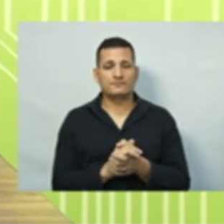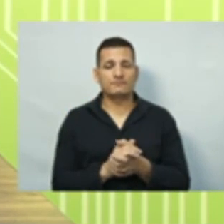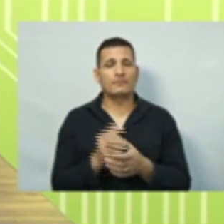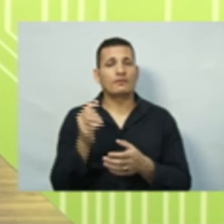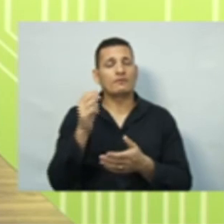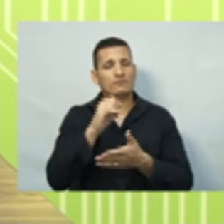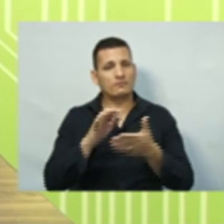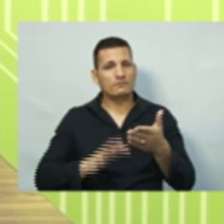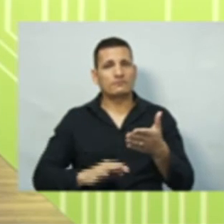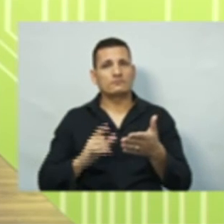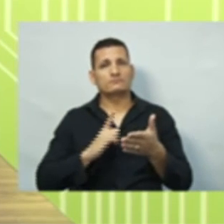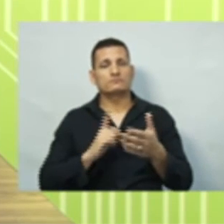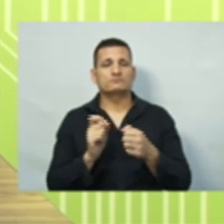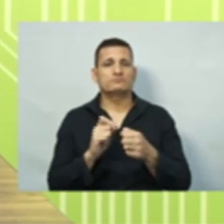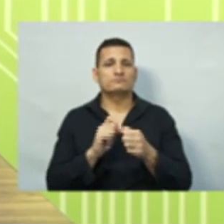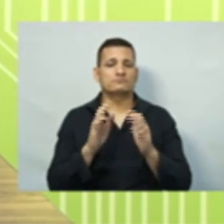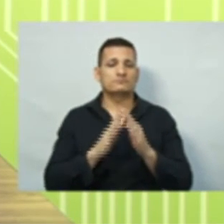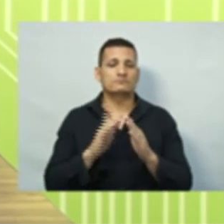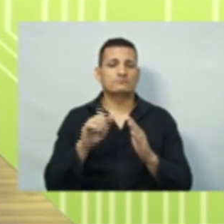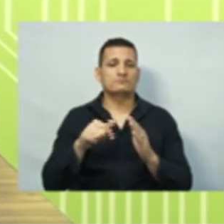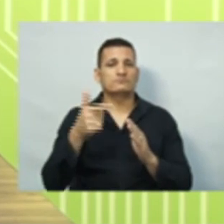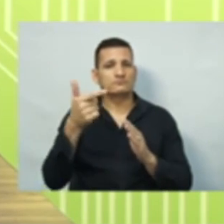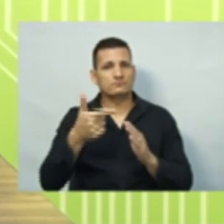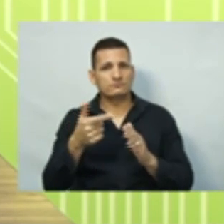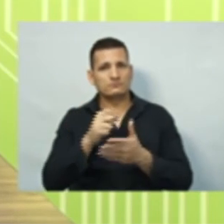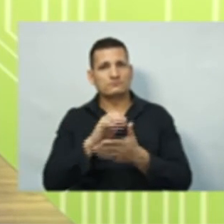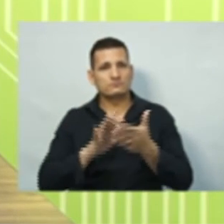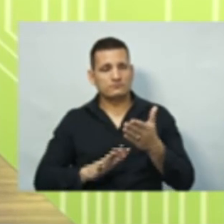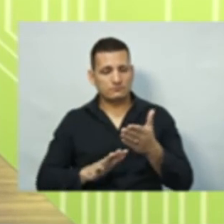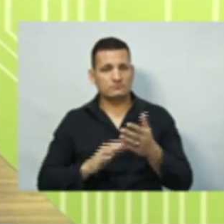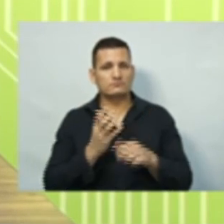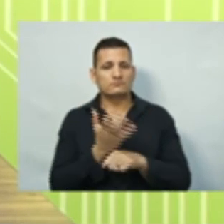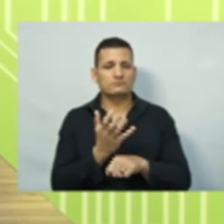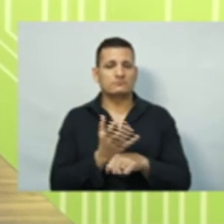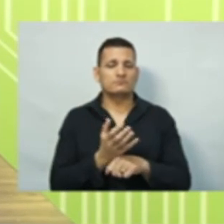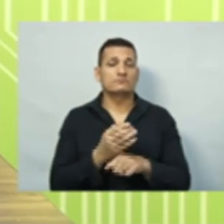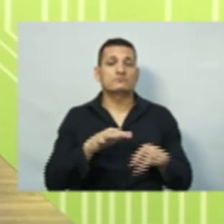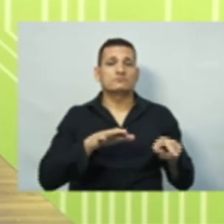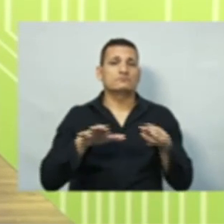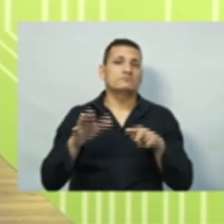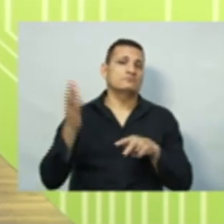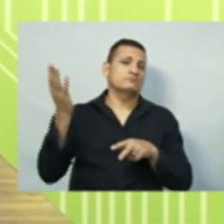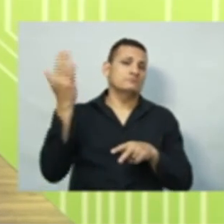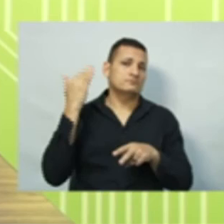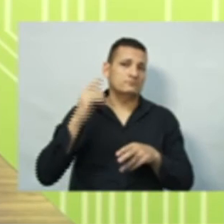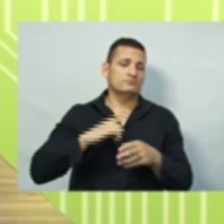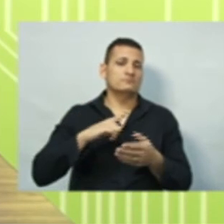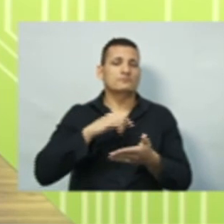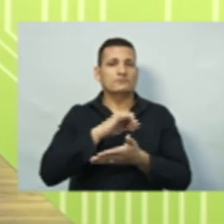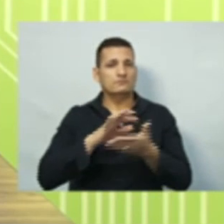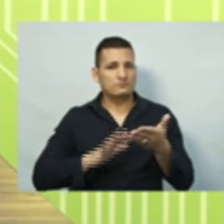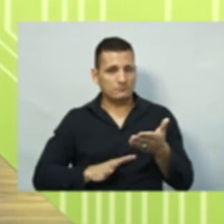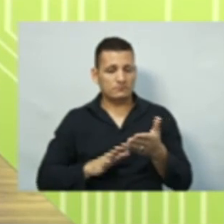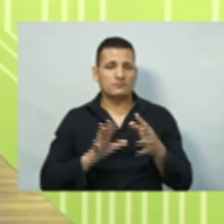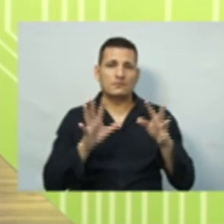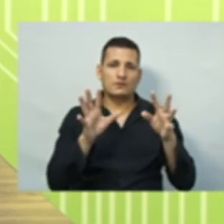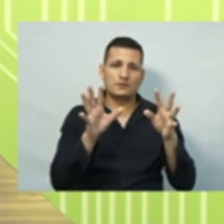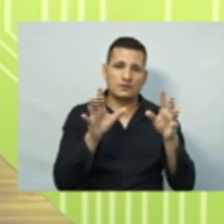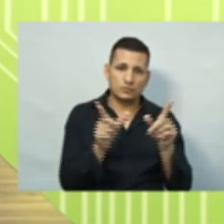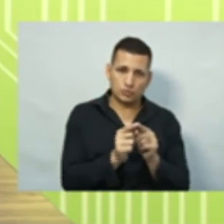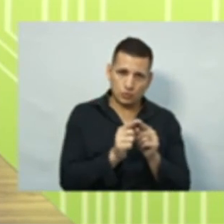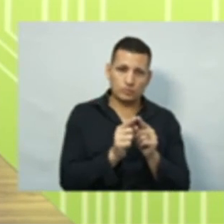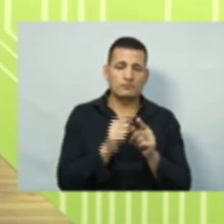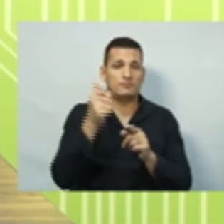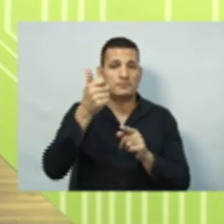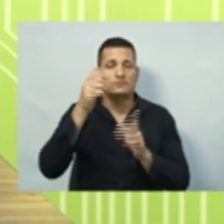uma atividade de casa. Essa é a segunda atividade dessa disciplina. Semana passada ficou uma atividade de fichamento e resumo do primeiro capítulo do